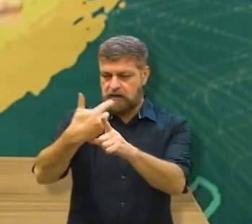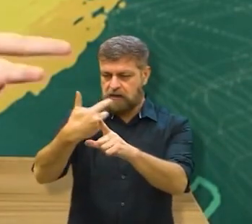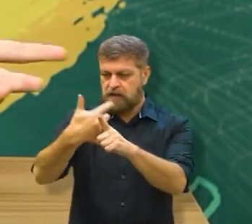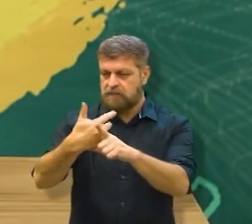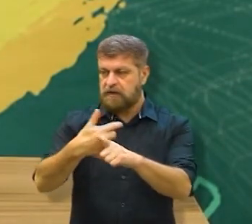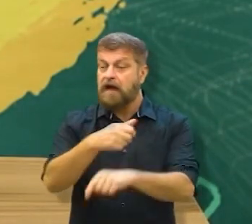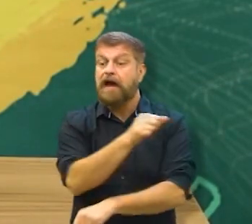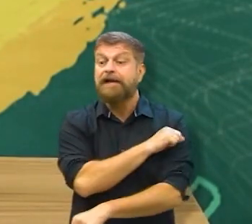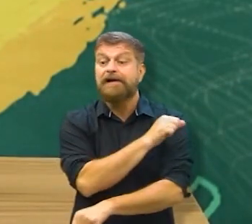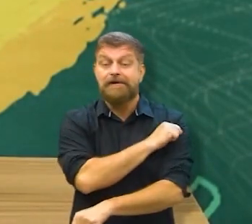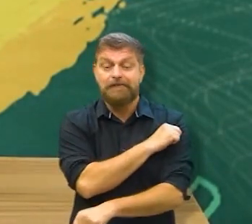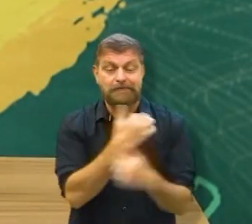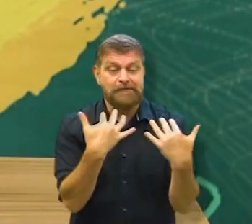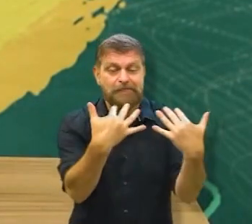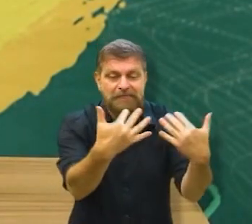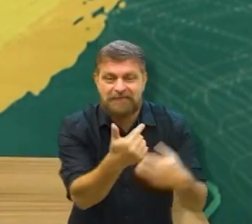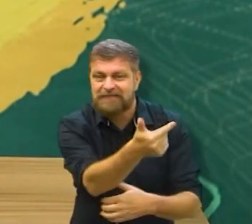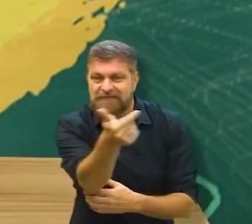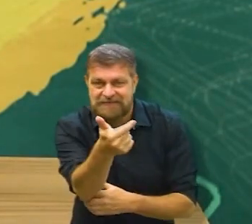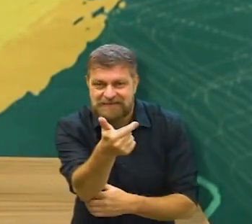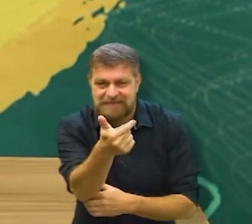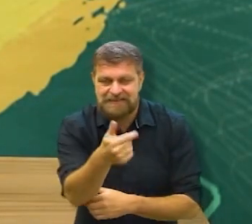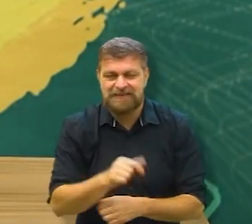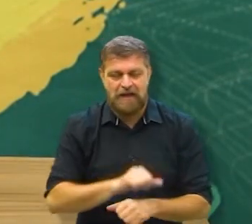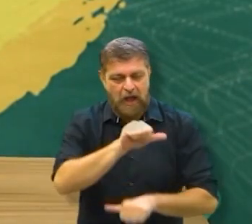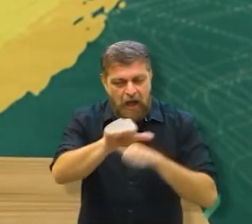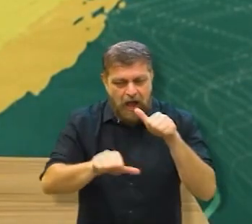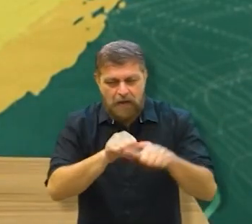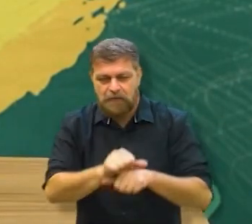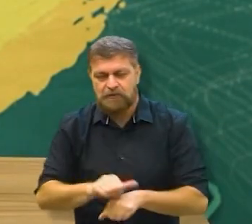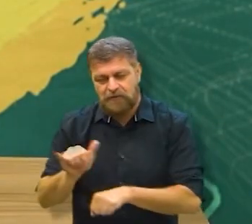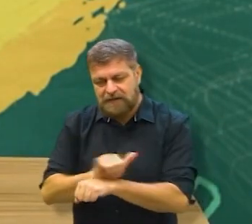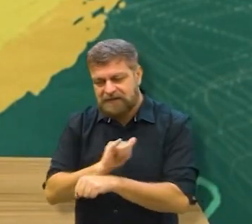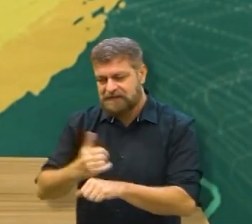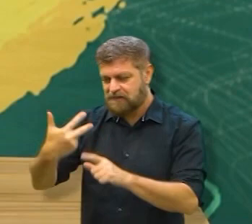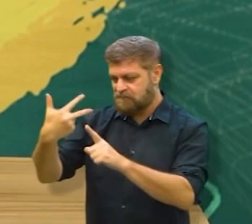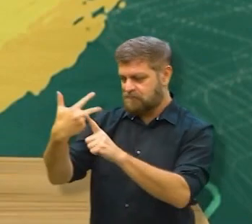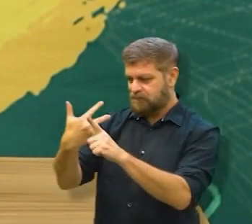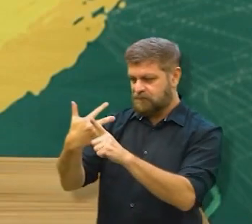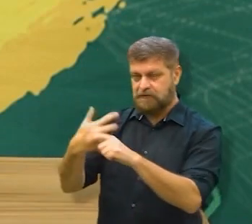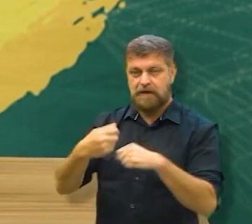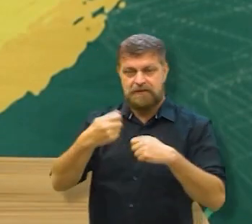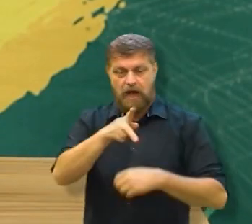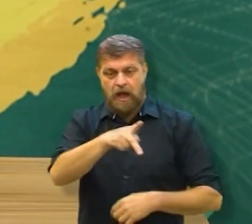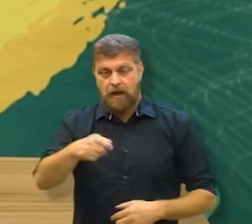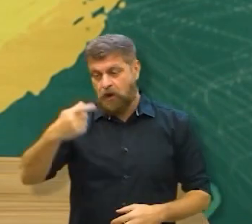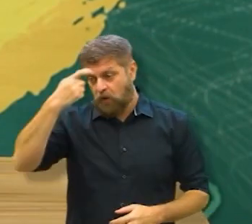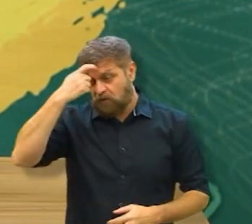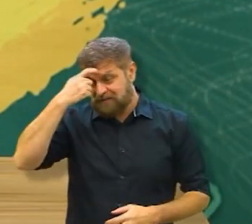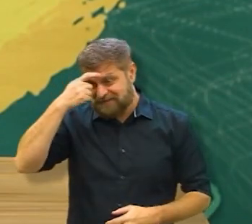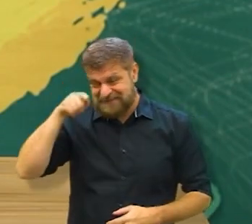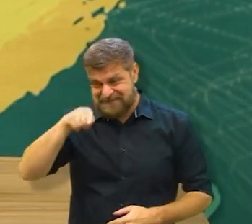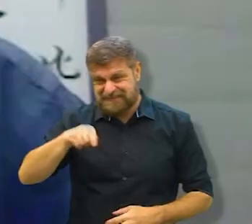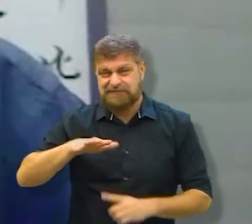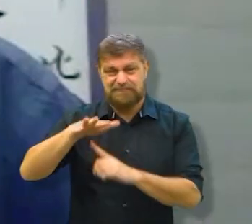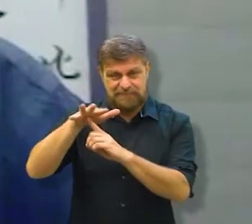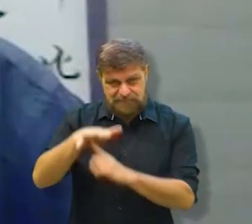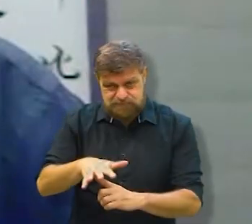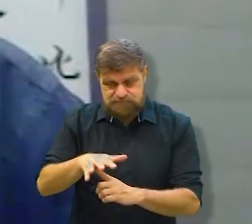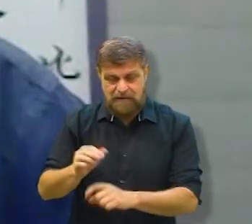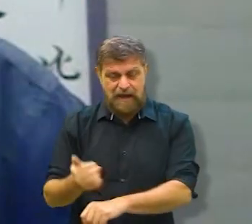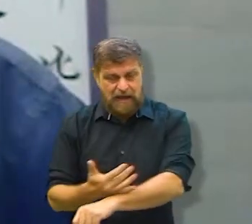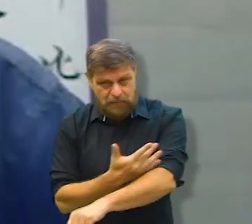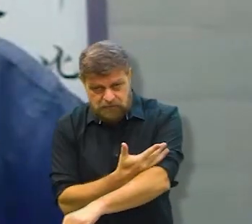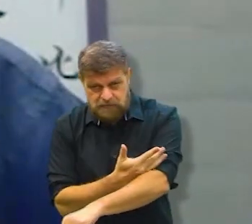né? Então, é preciso também ter essa consciência de que os professores também foram muito